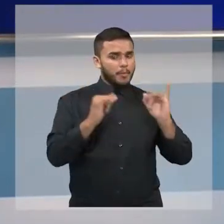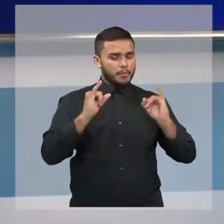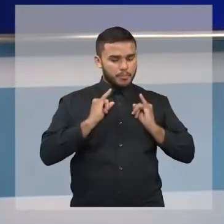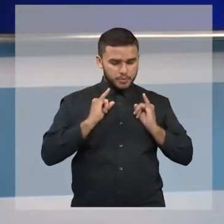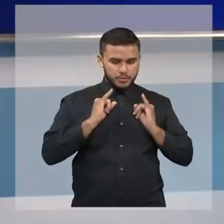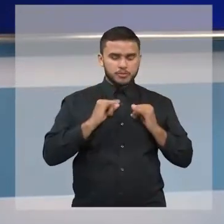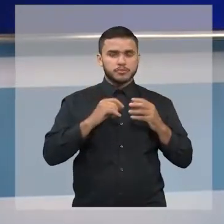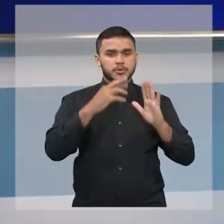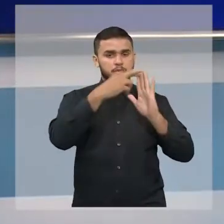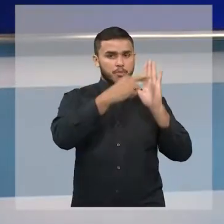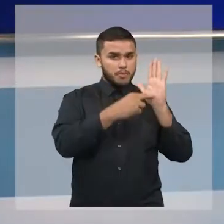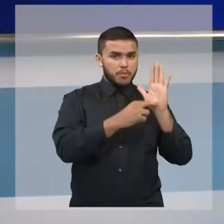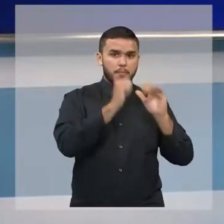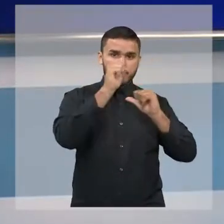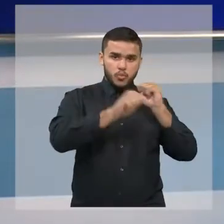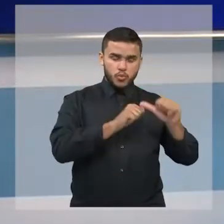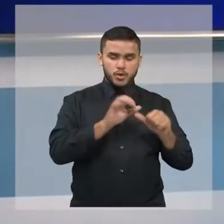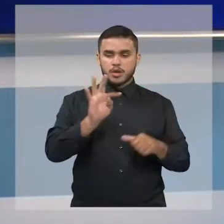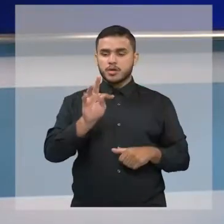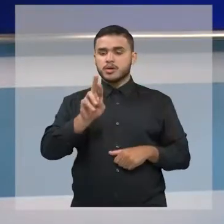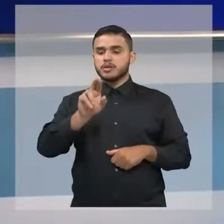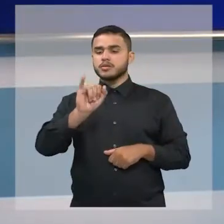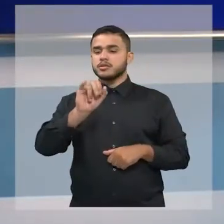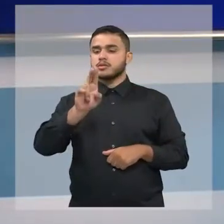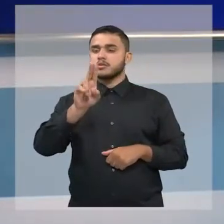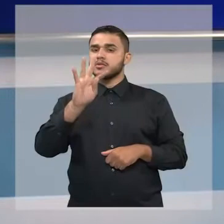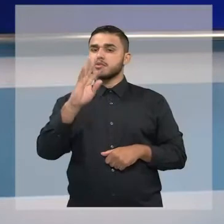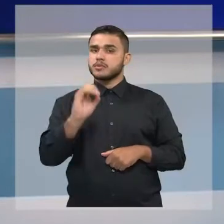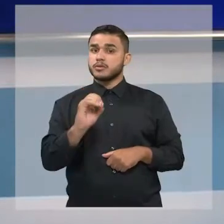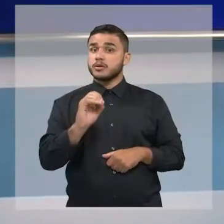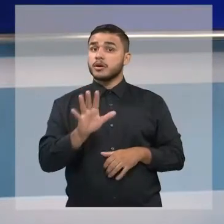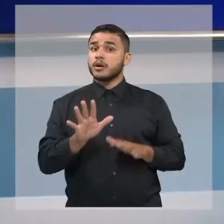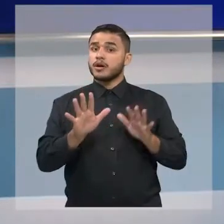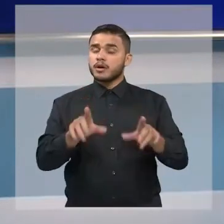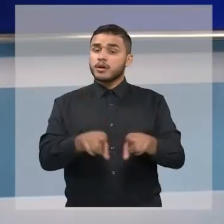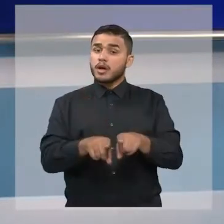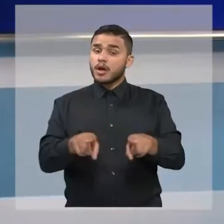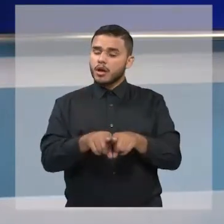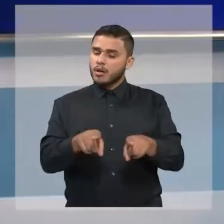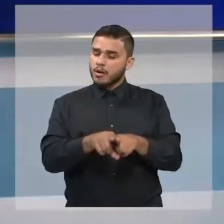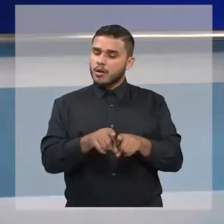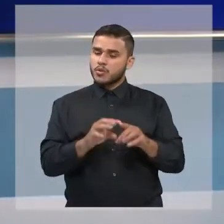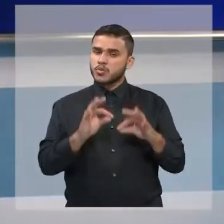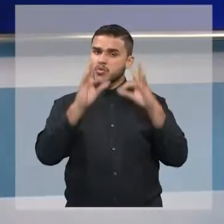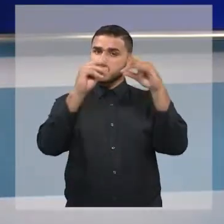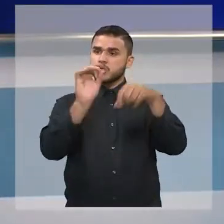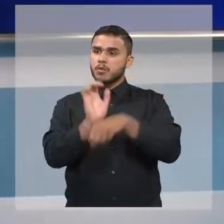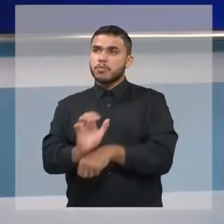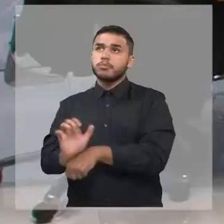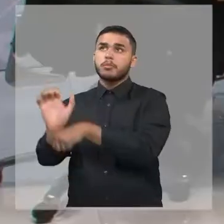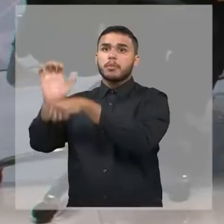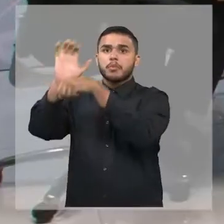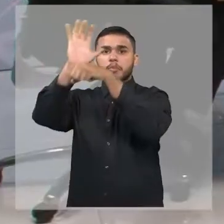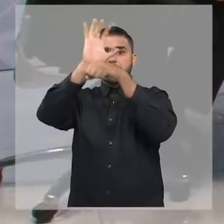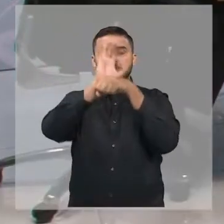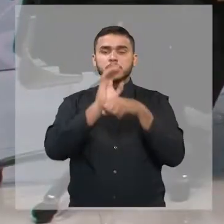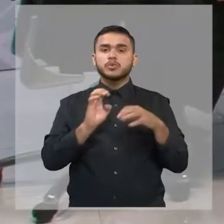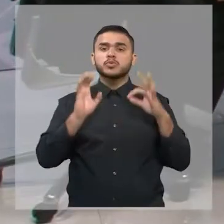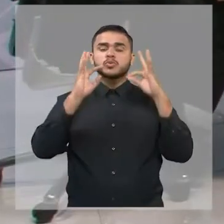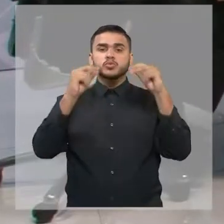tributária e a reforma do Estado brasileiro, ou seja, a repactuação do federalismo